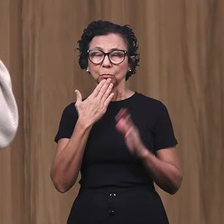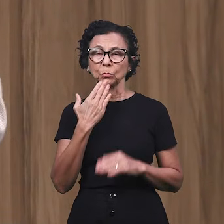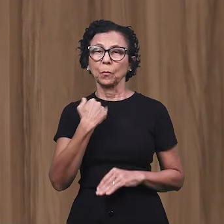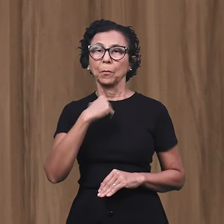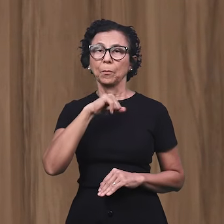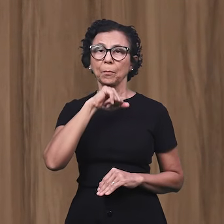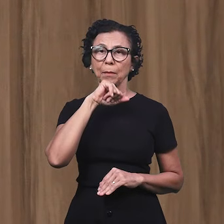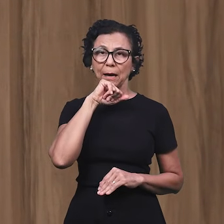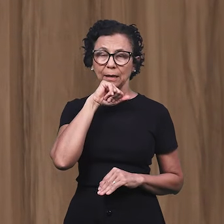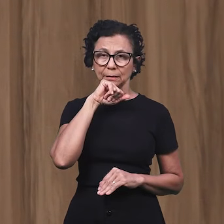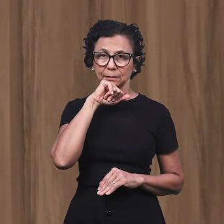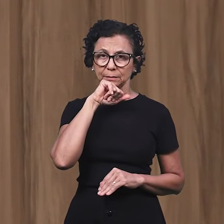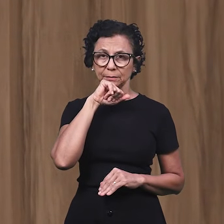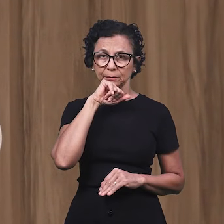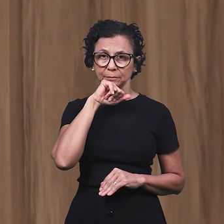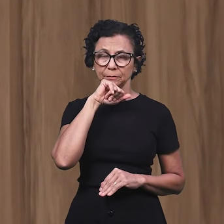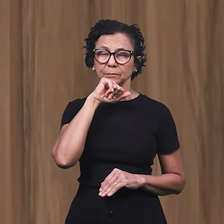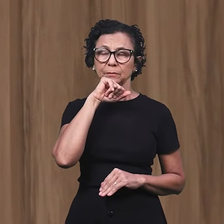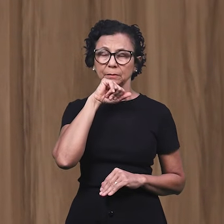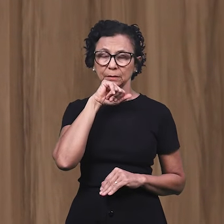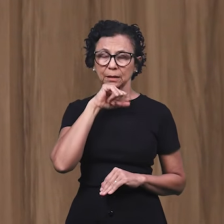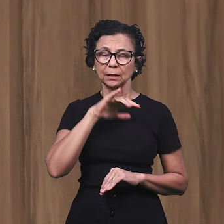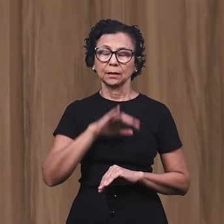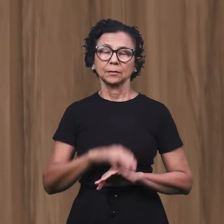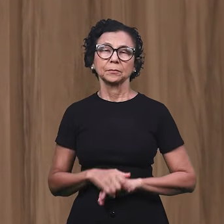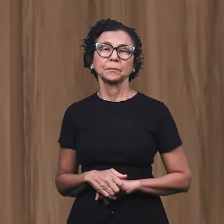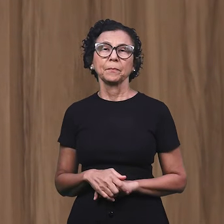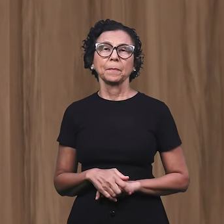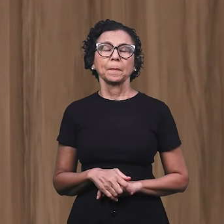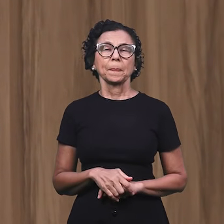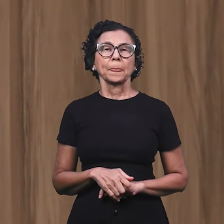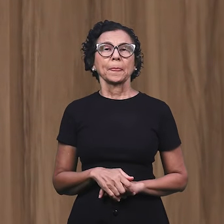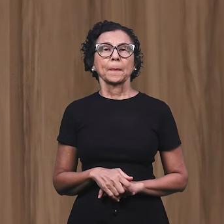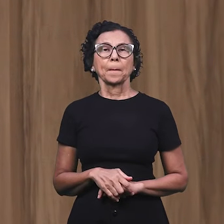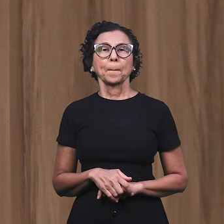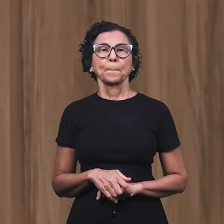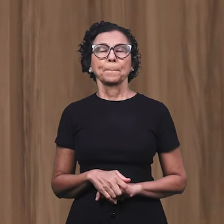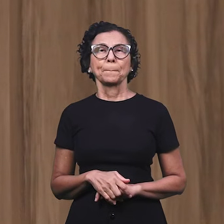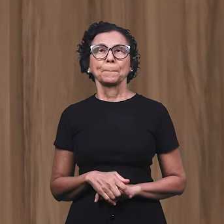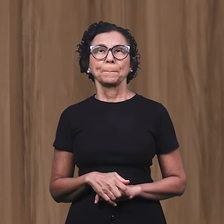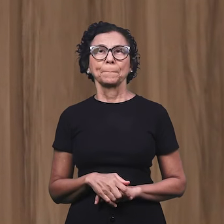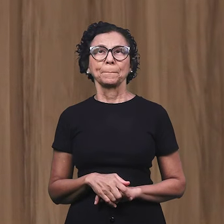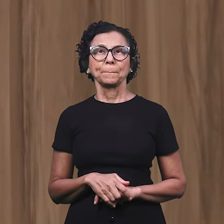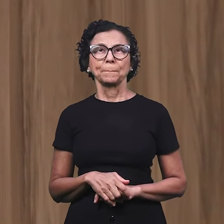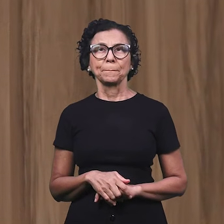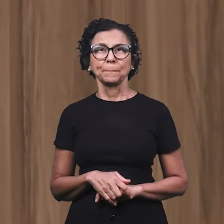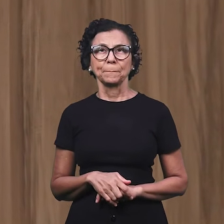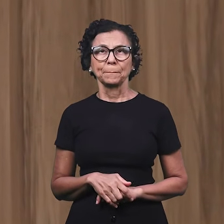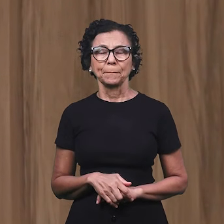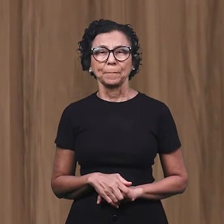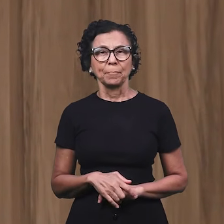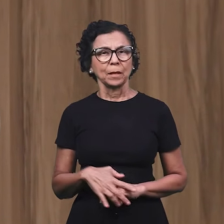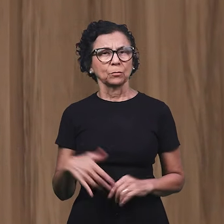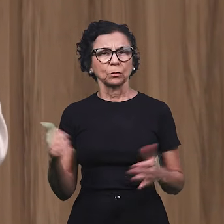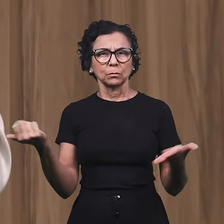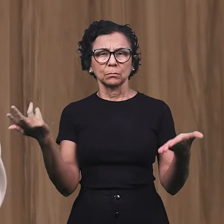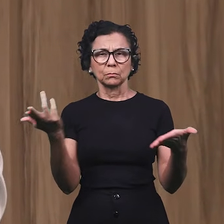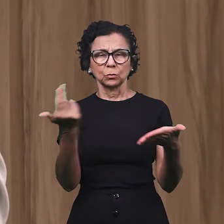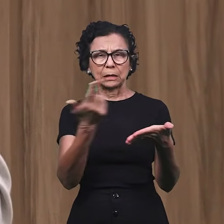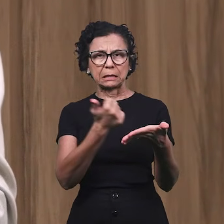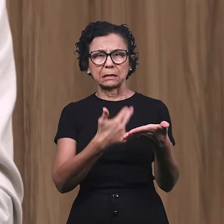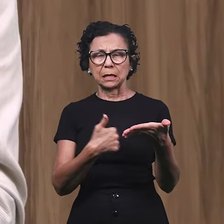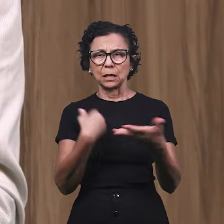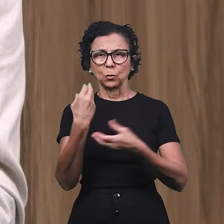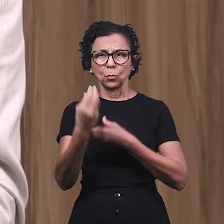nós fazemos a obra, mas o projeto é do pai. Glória a Jesus. Glória a Deus. Ele recebeu, como diz uma versão, né, Guilherme, o risco. Isso